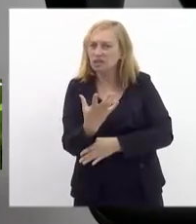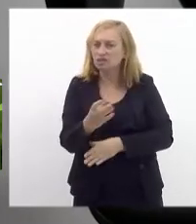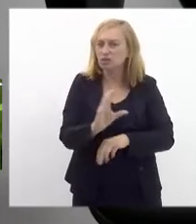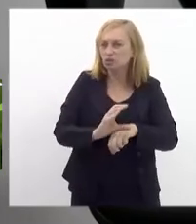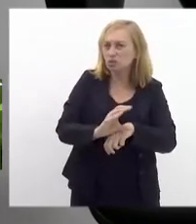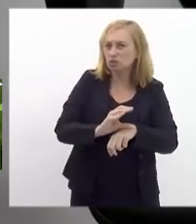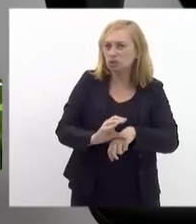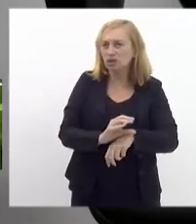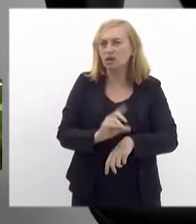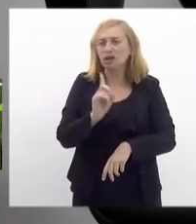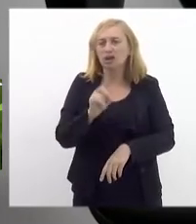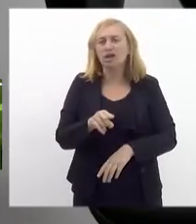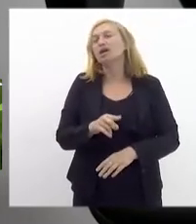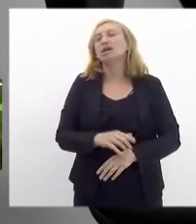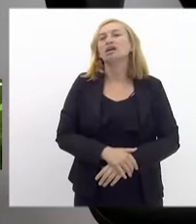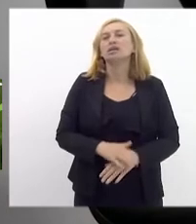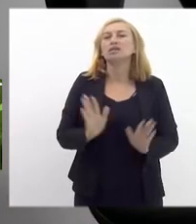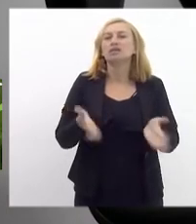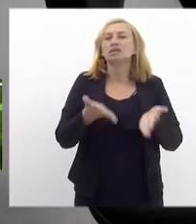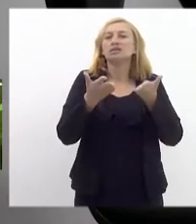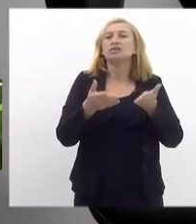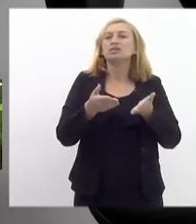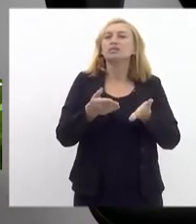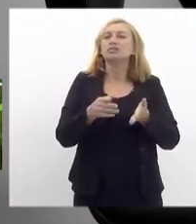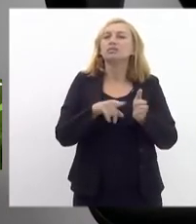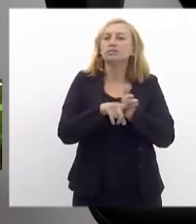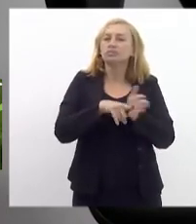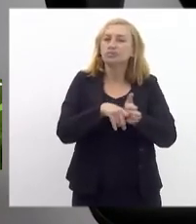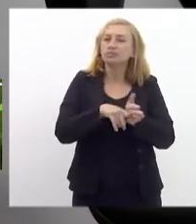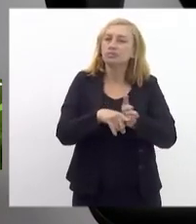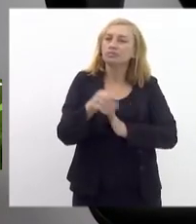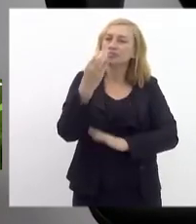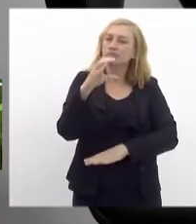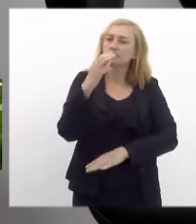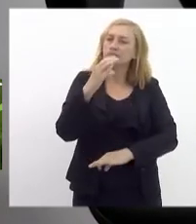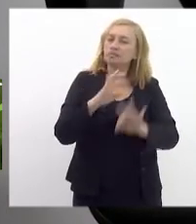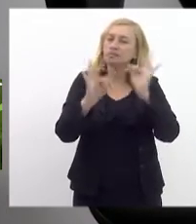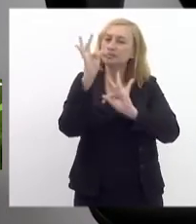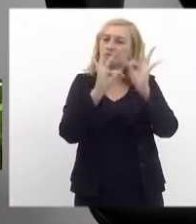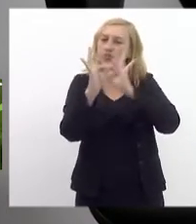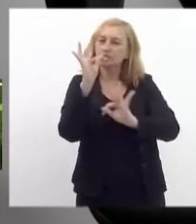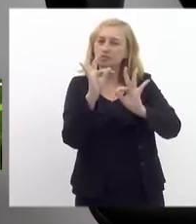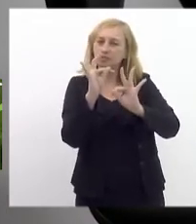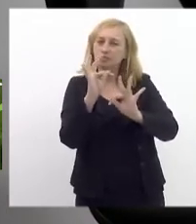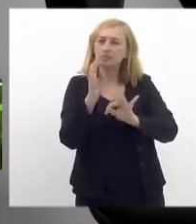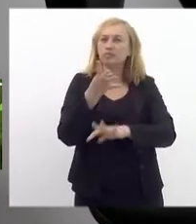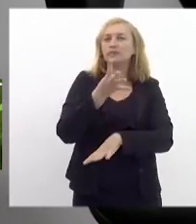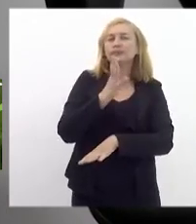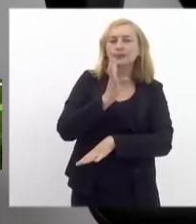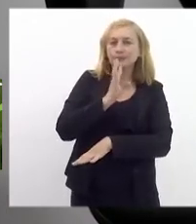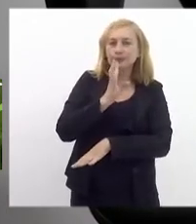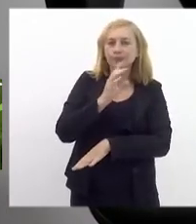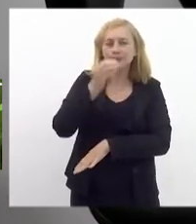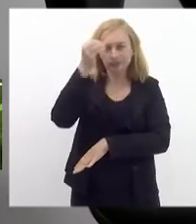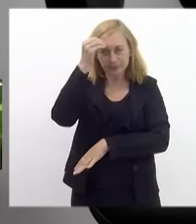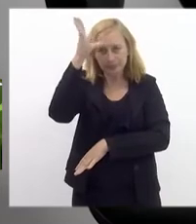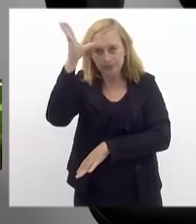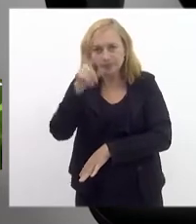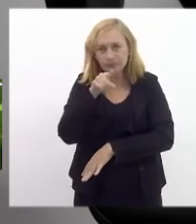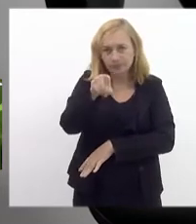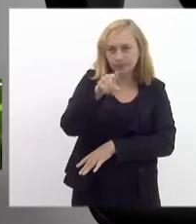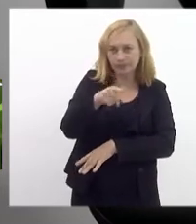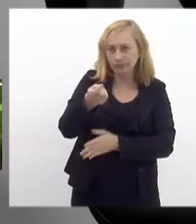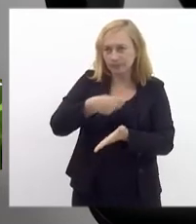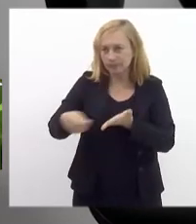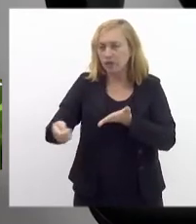Constituição, promoverá e incentivará a pesquisa, capacitação científica e tecnológica. Não distingue. E a difusão do conhecimento, que está lá também escrito, e que aparece